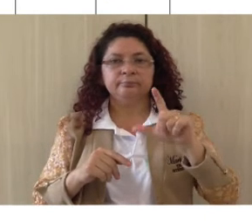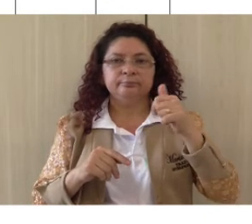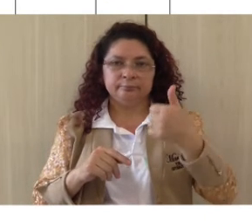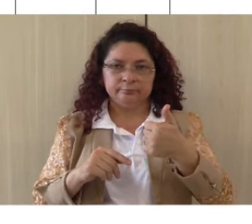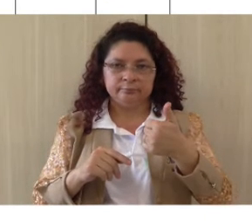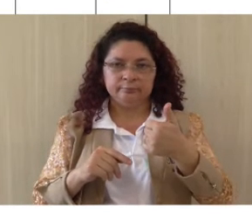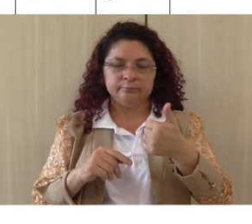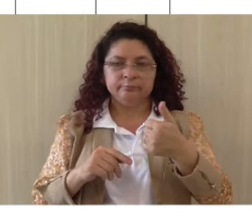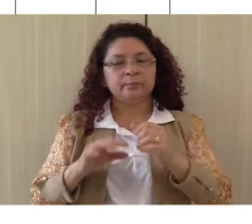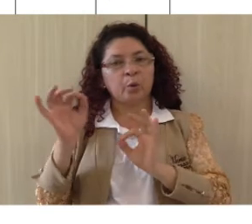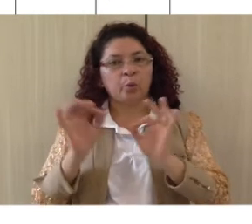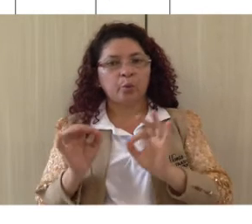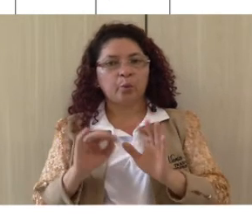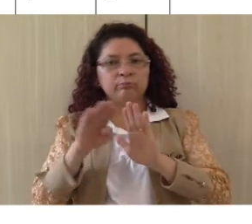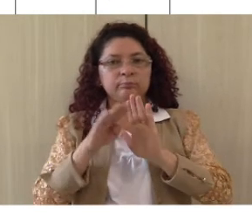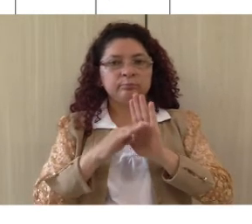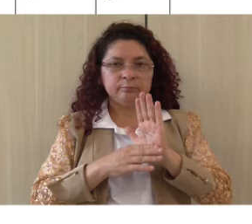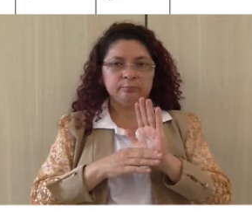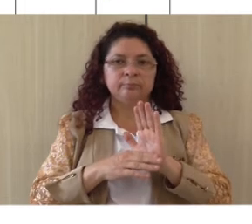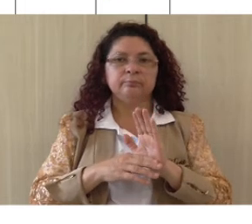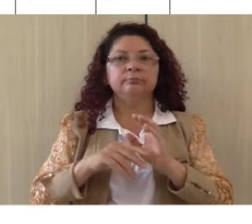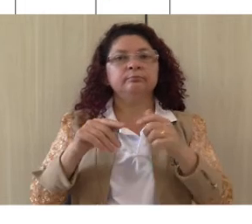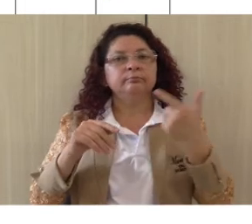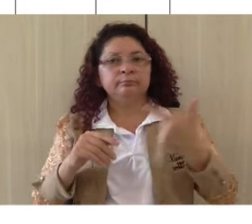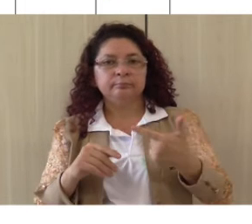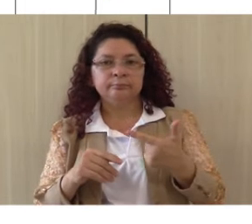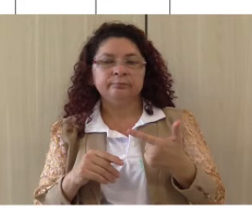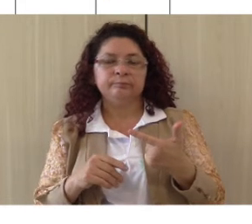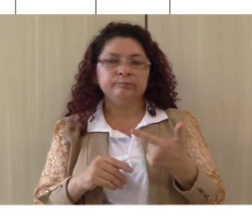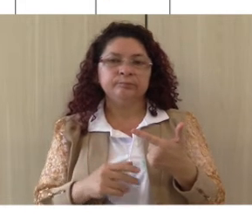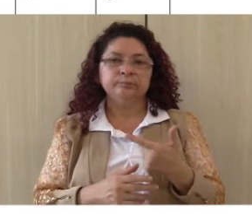L1. Ordem de prioridade, coluna 2.